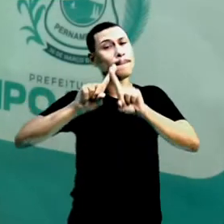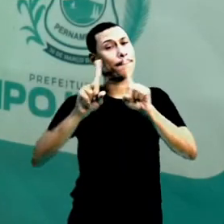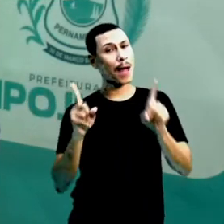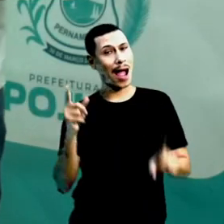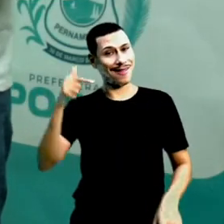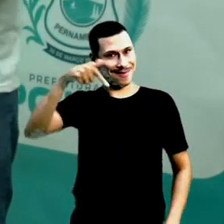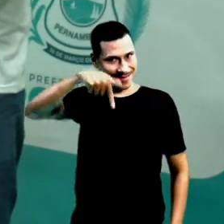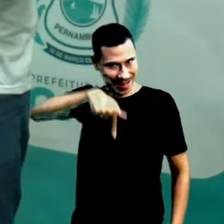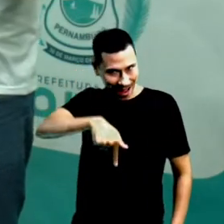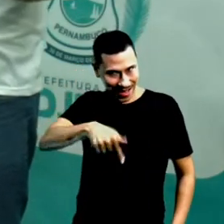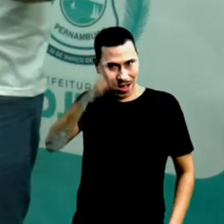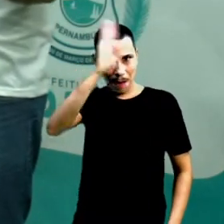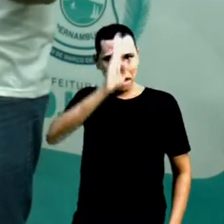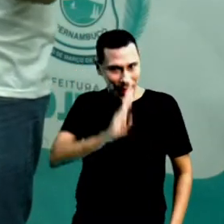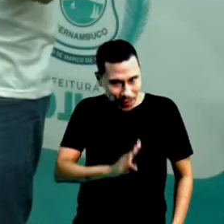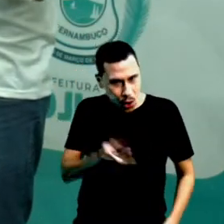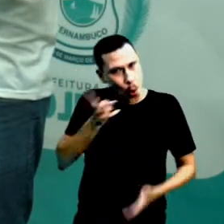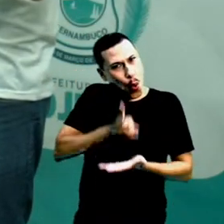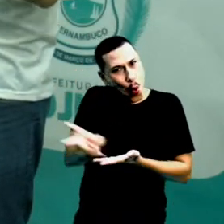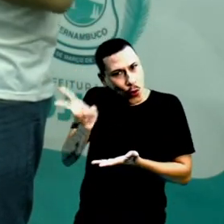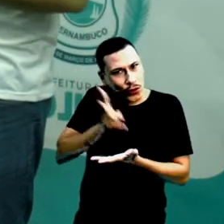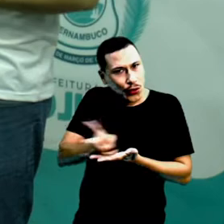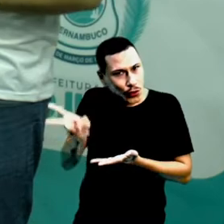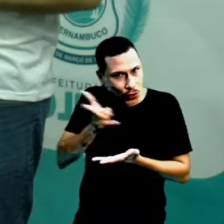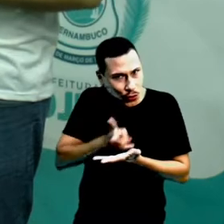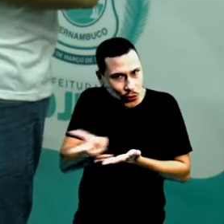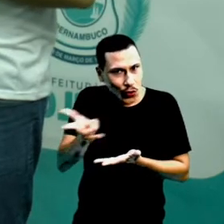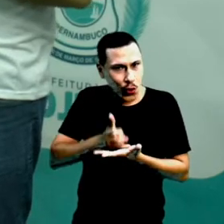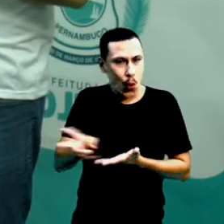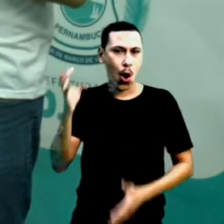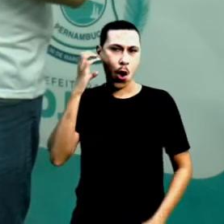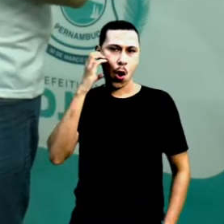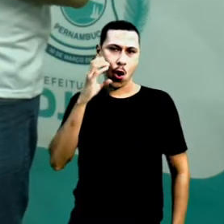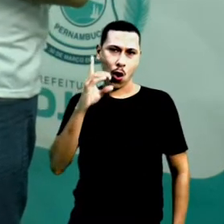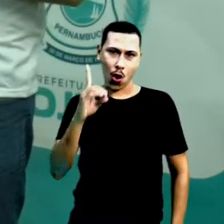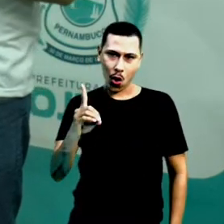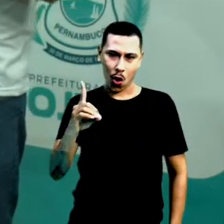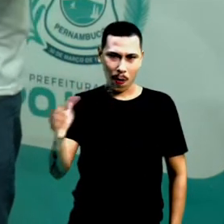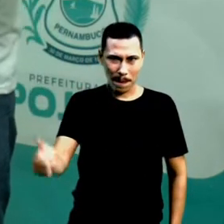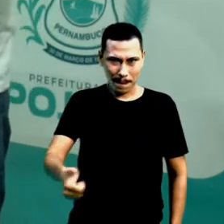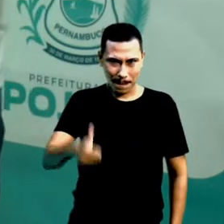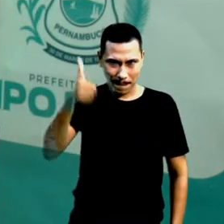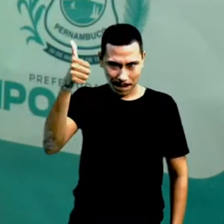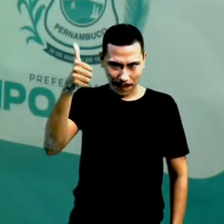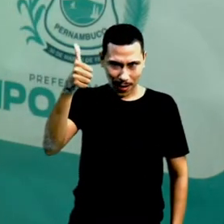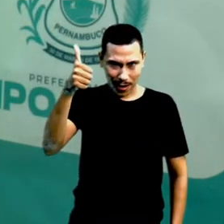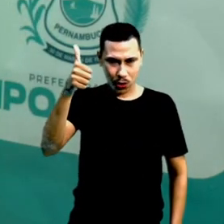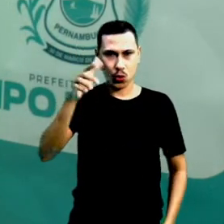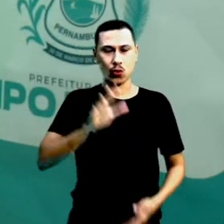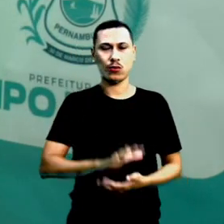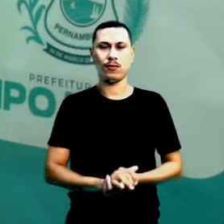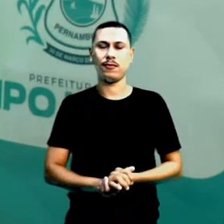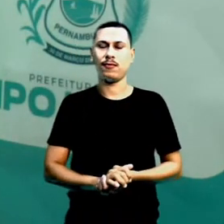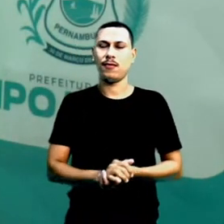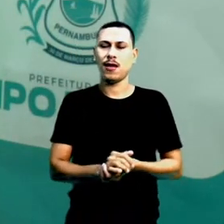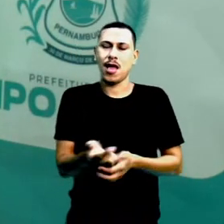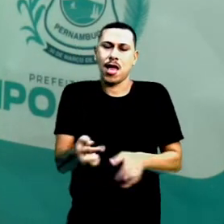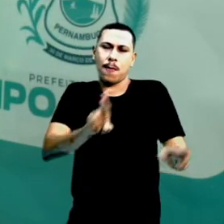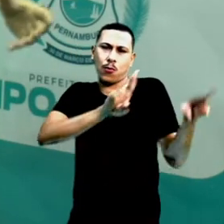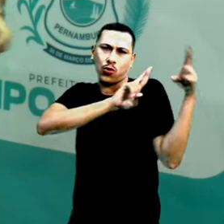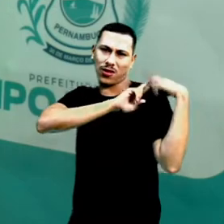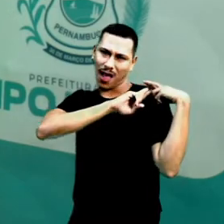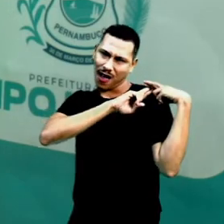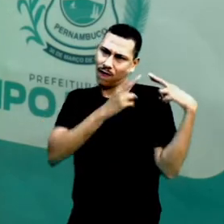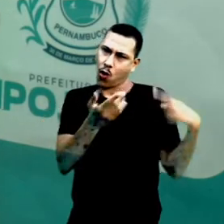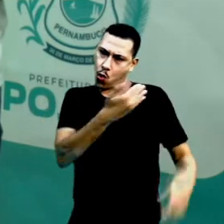de Alcântara, justamente como príncipe regente, tá bom? Então, nós vamos ter aí um período de regência, ou seja, um período de